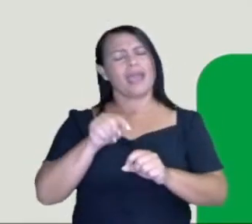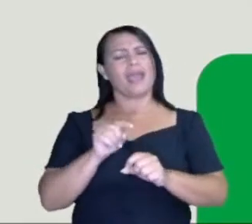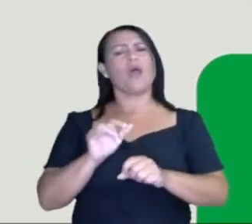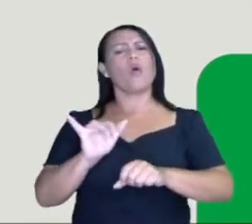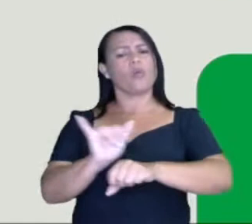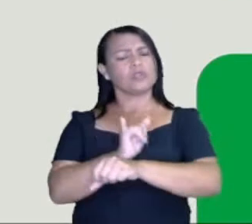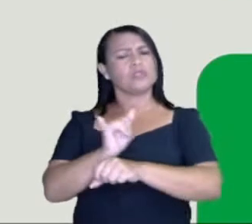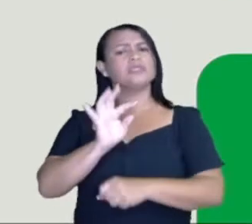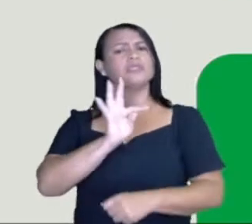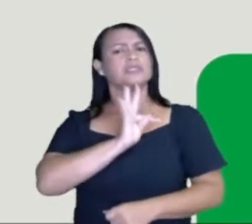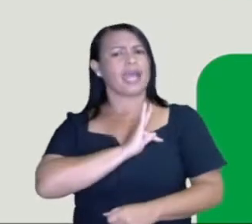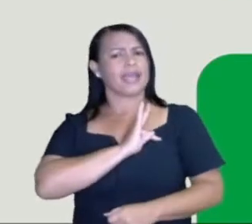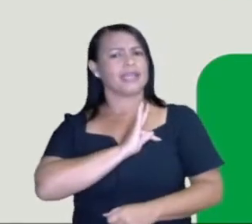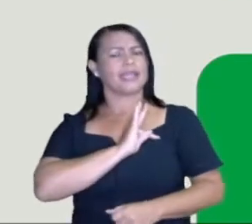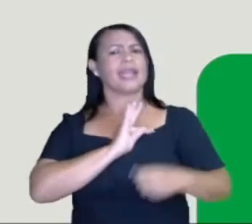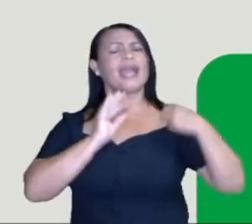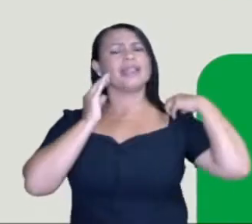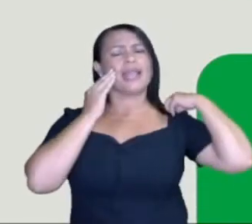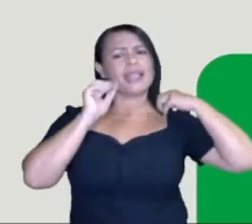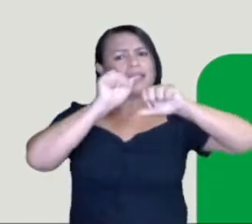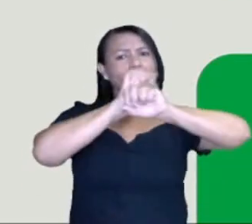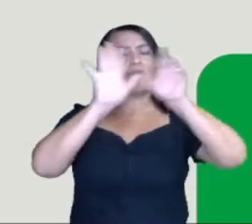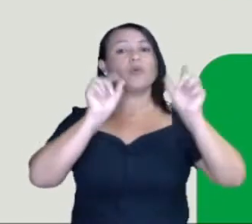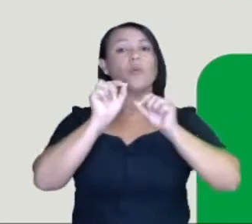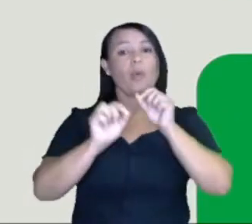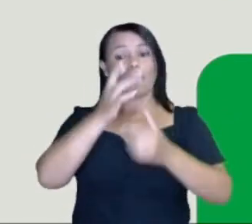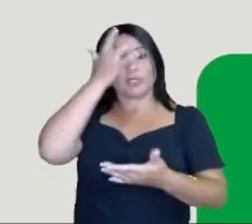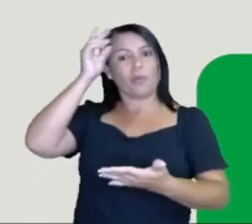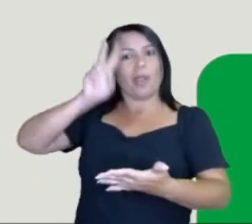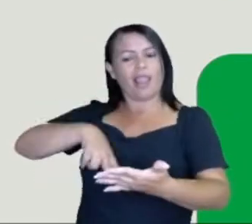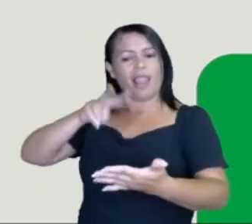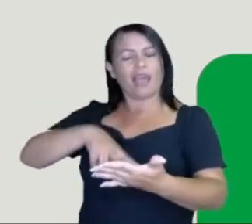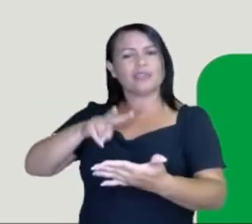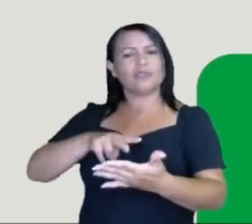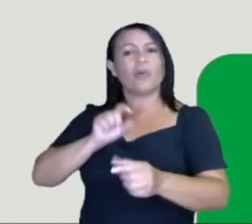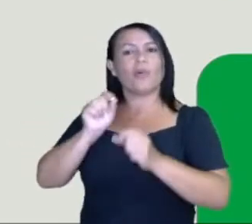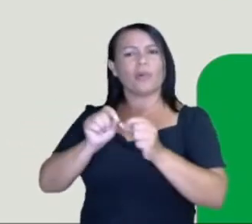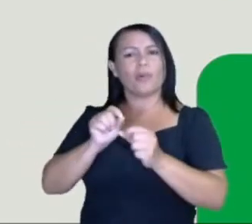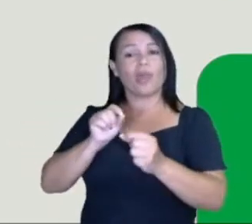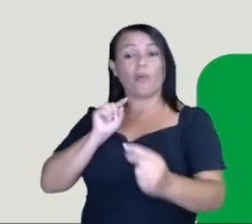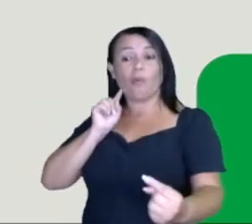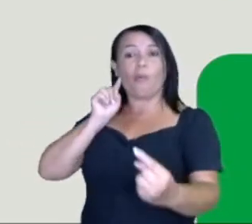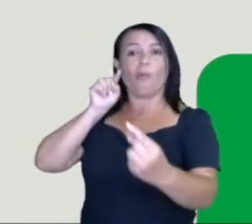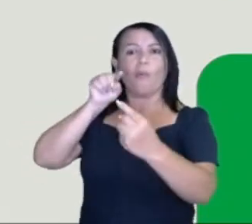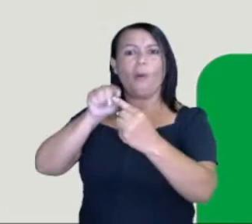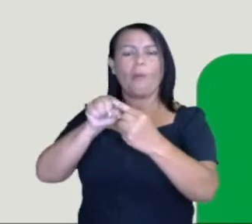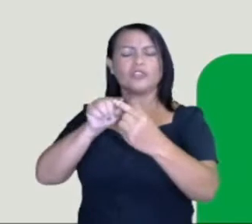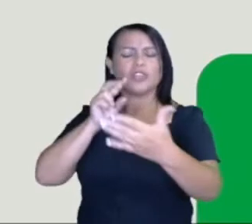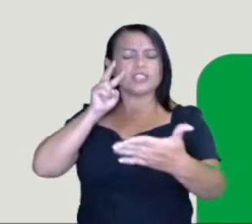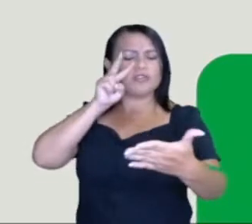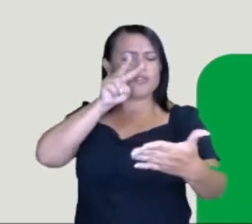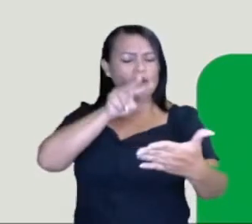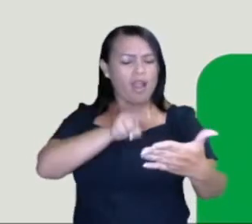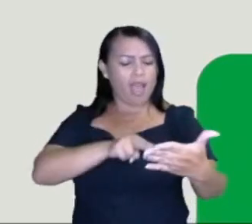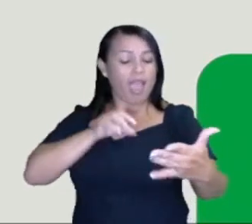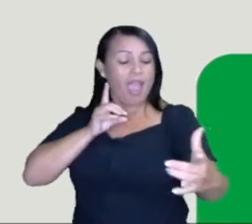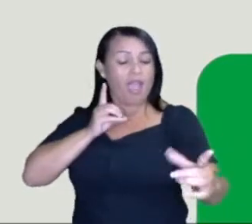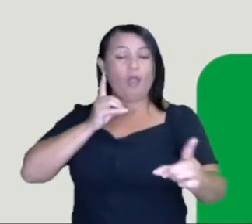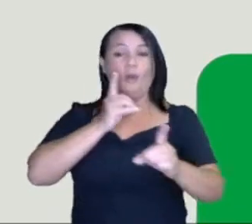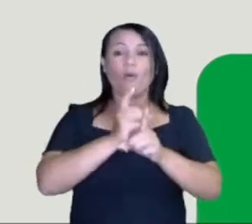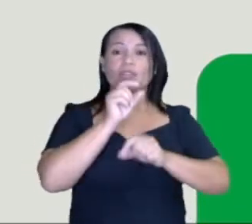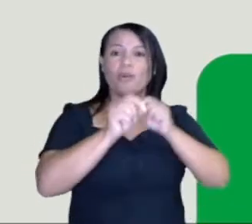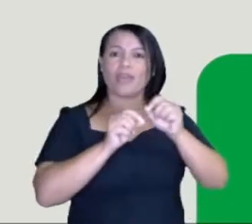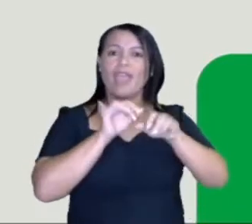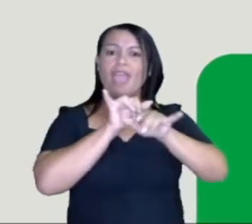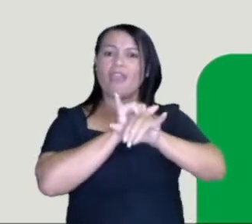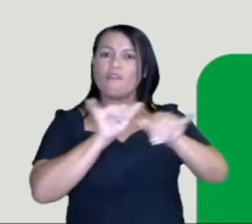técnica de interpretação na qual o leitor busca objetivamente localizar informações em que